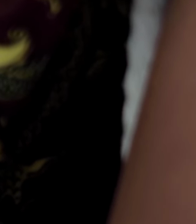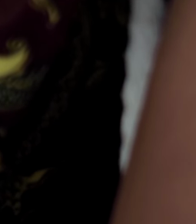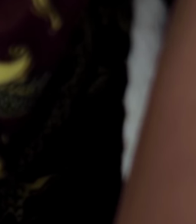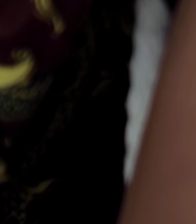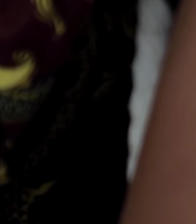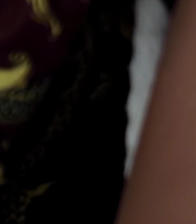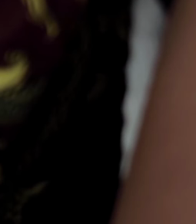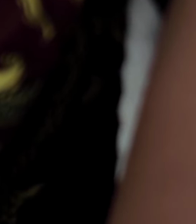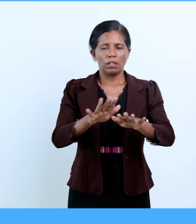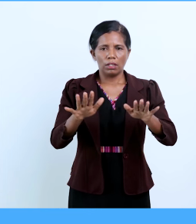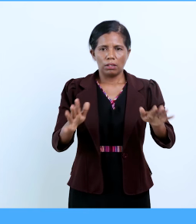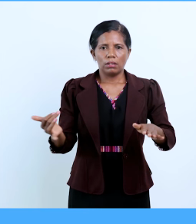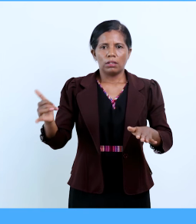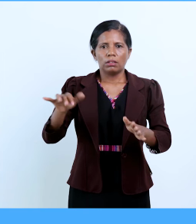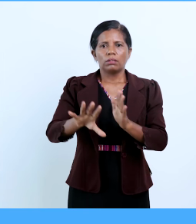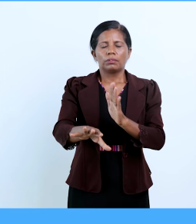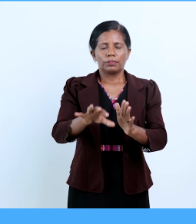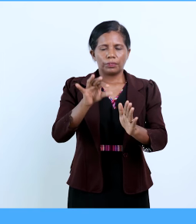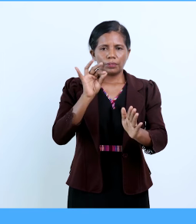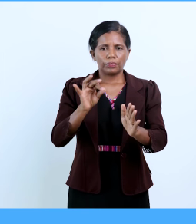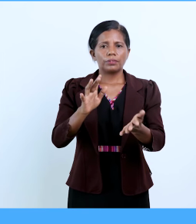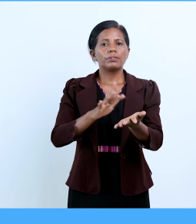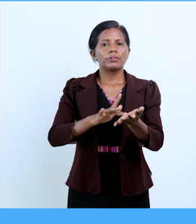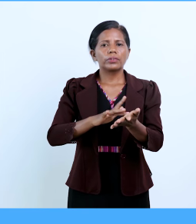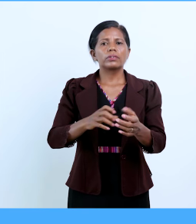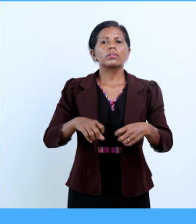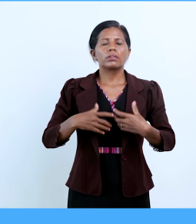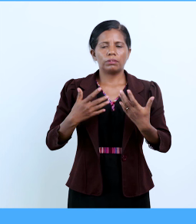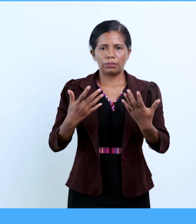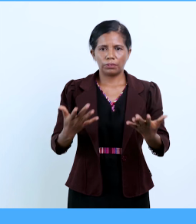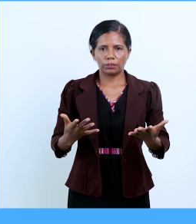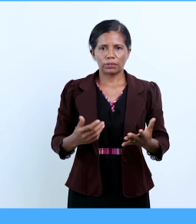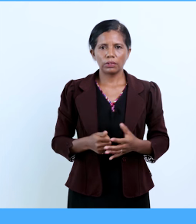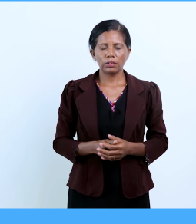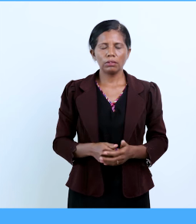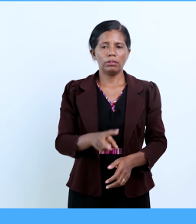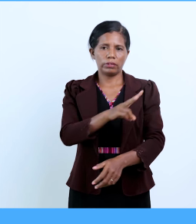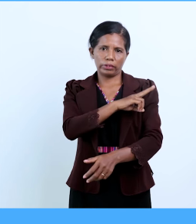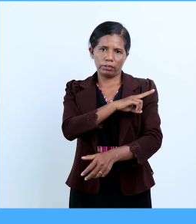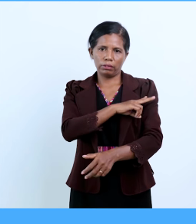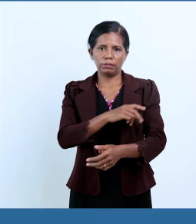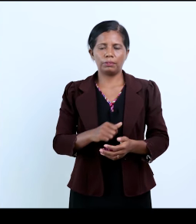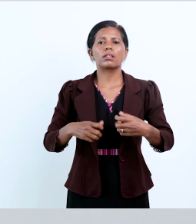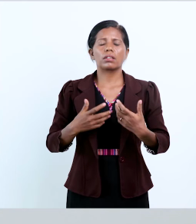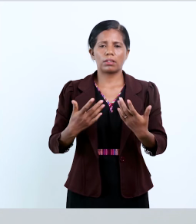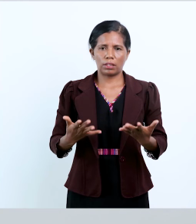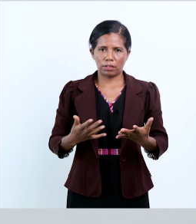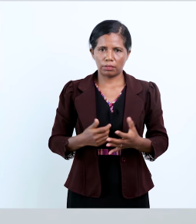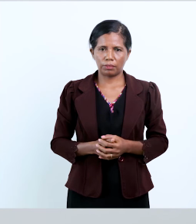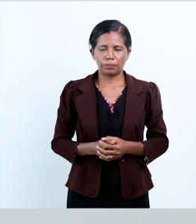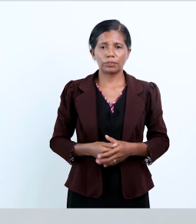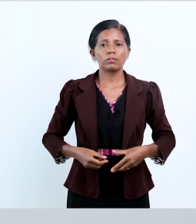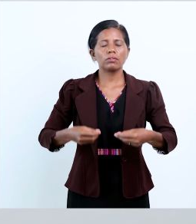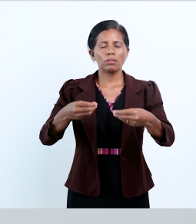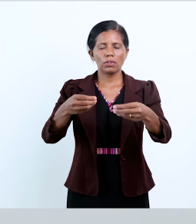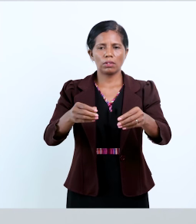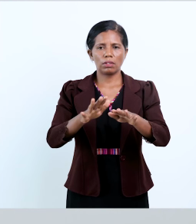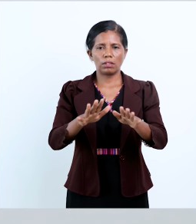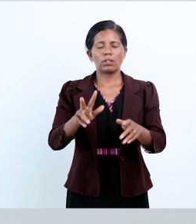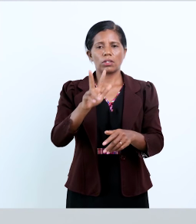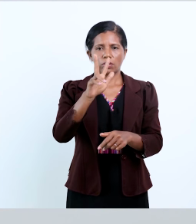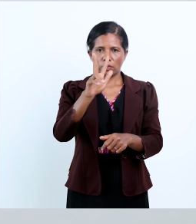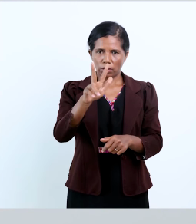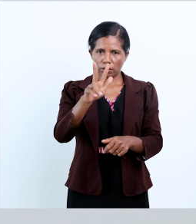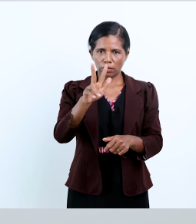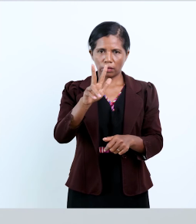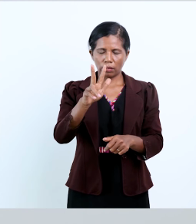0.5 ml. Kada labarik sehetan dose hira, no ensaho intervalo kada vacina? Vacina pneumococcus se